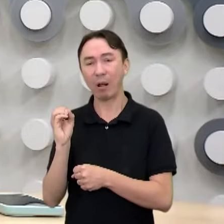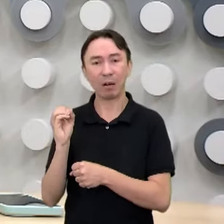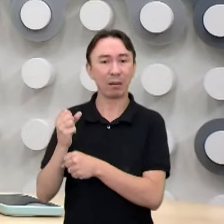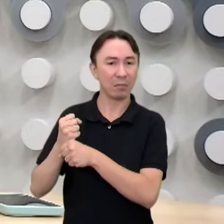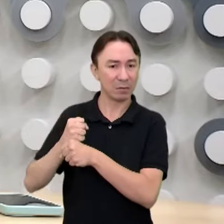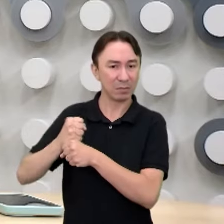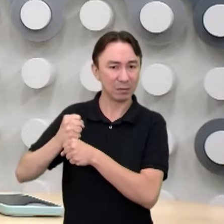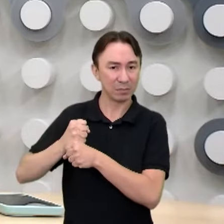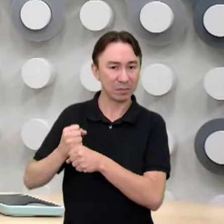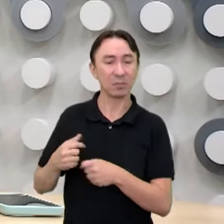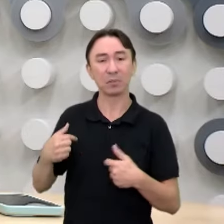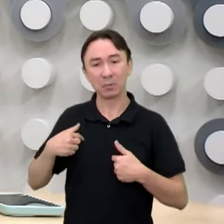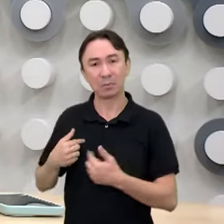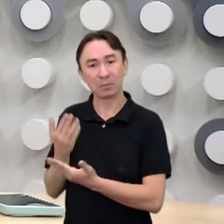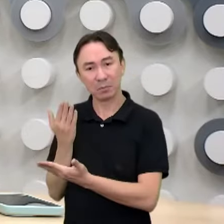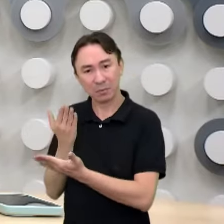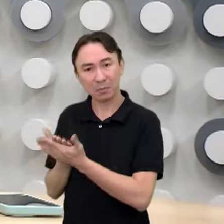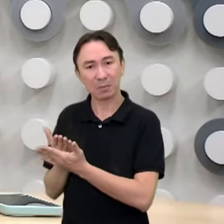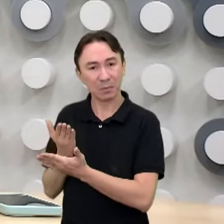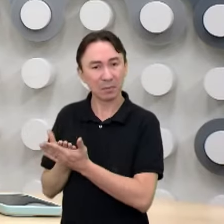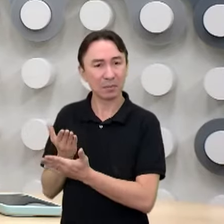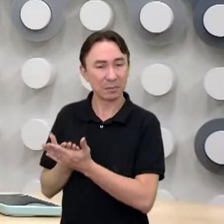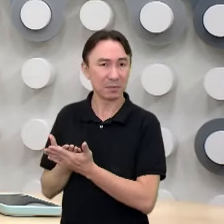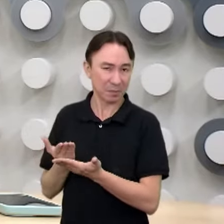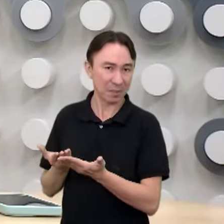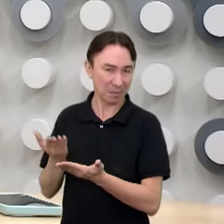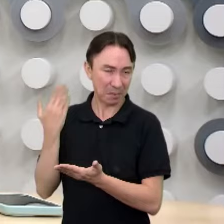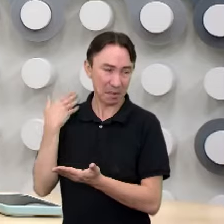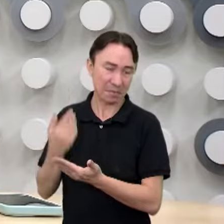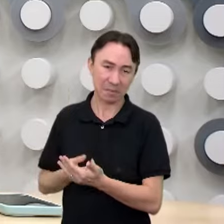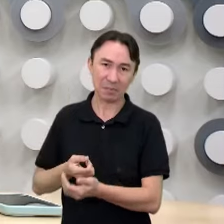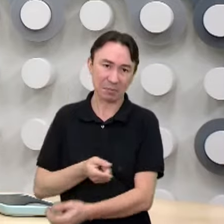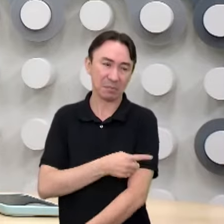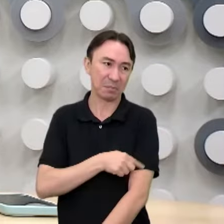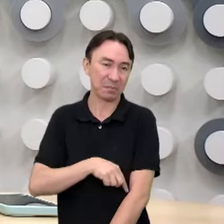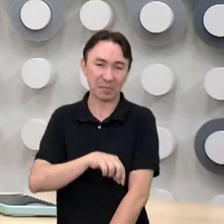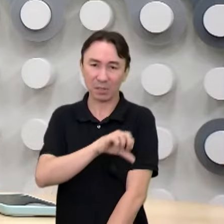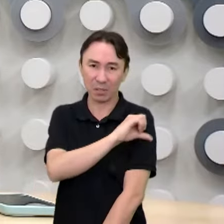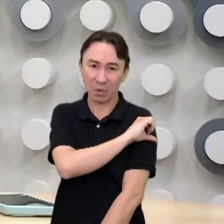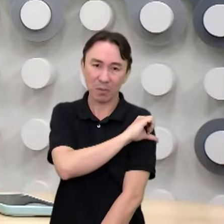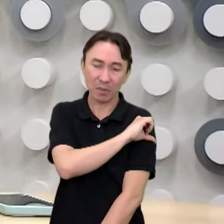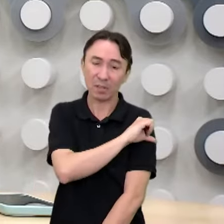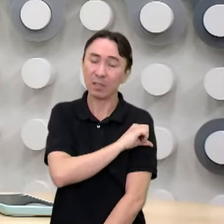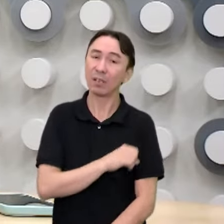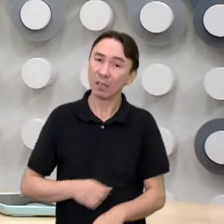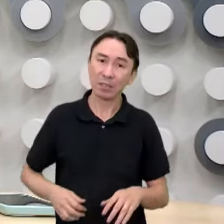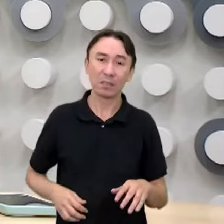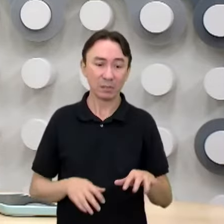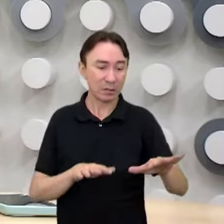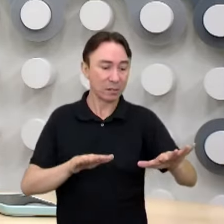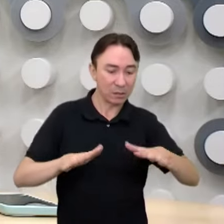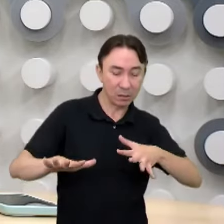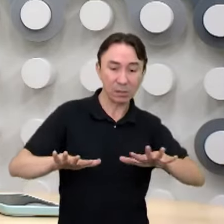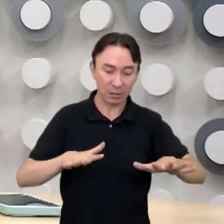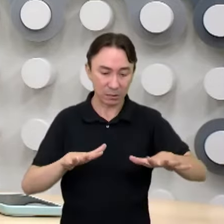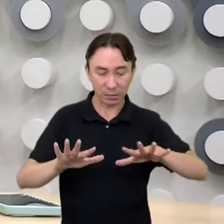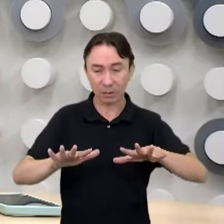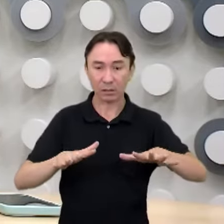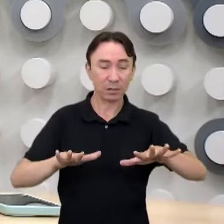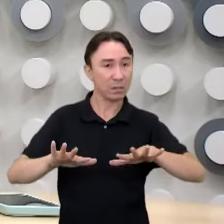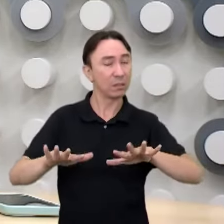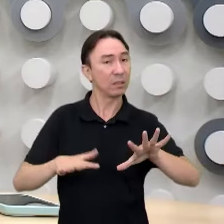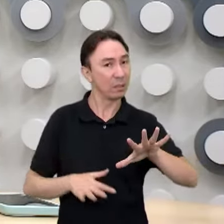né, que a gente chamava de ginásio, né, que hoje a gente chama aí de ensino fundamental. Então as placas aí eram diferentes, então por isso que eu falo para vocês.